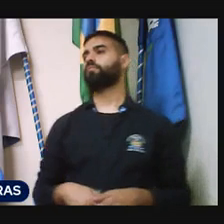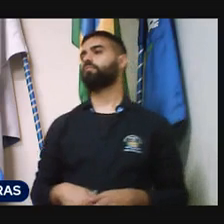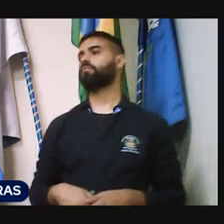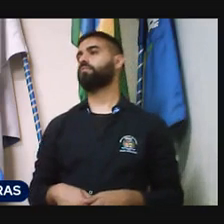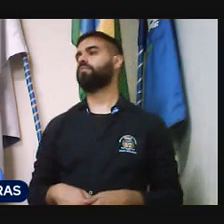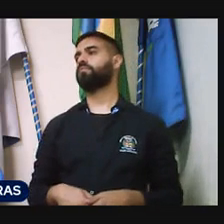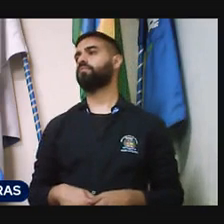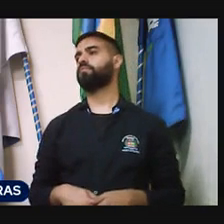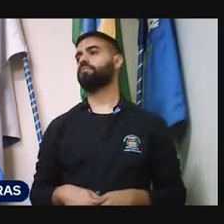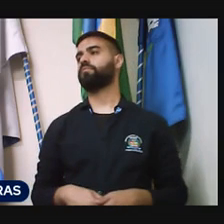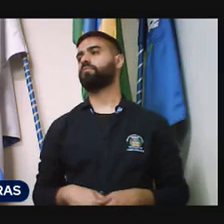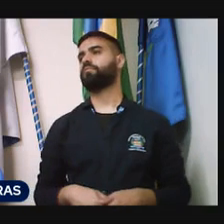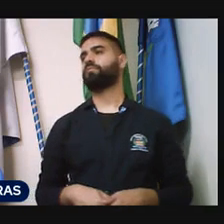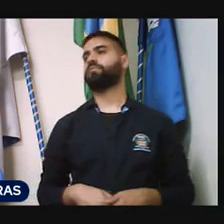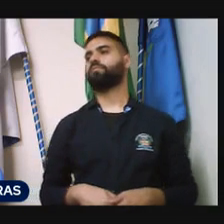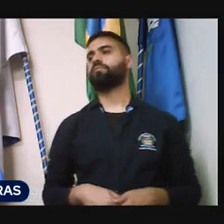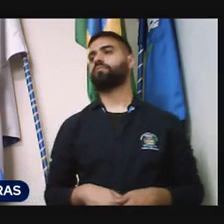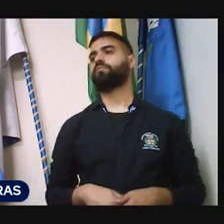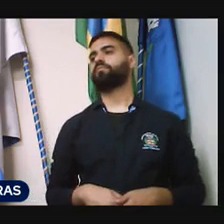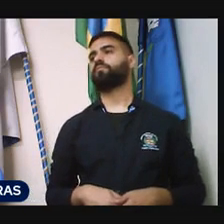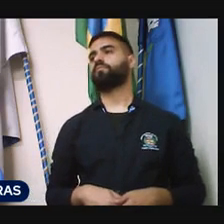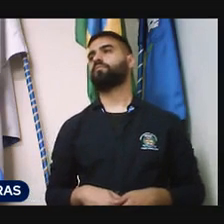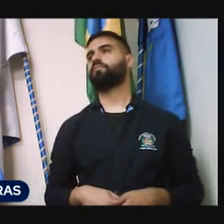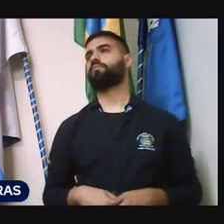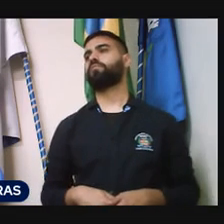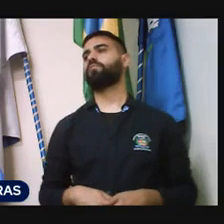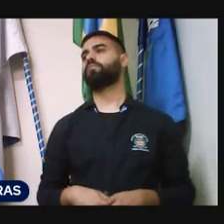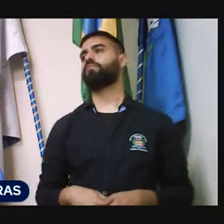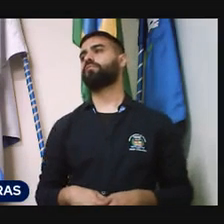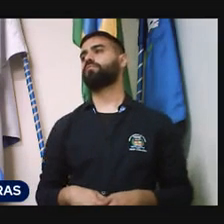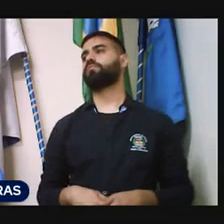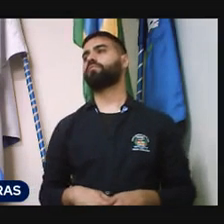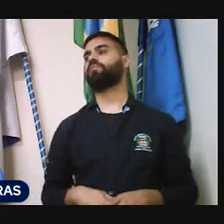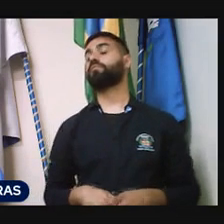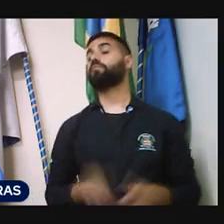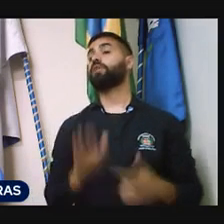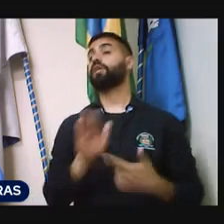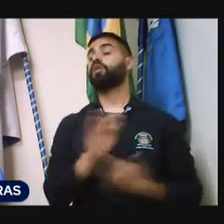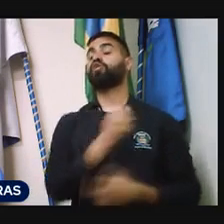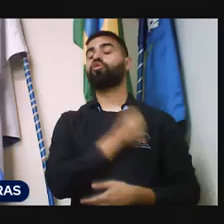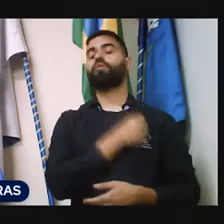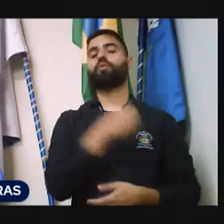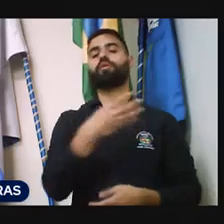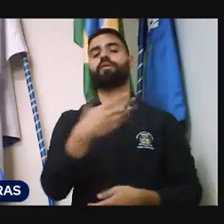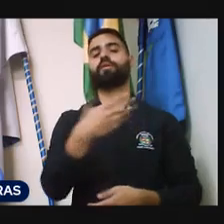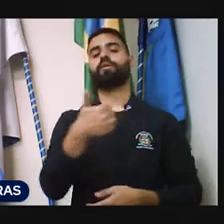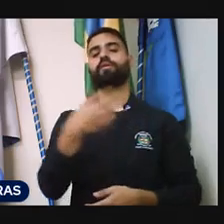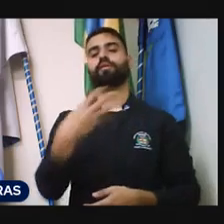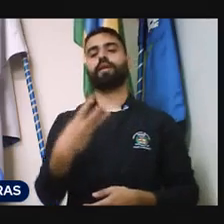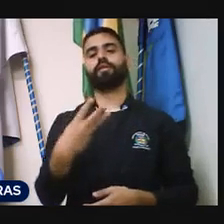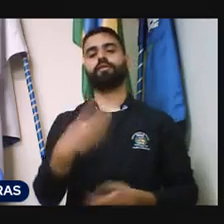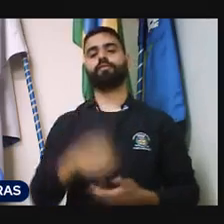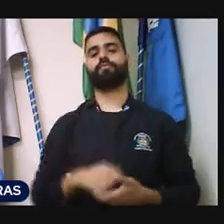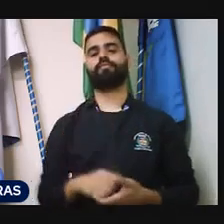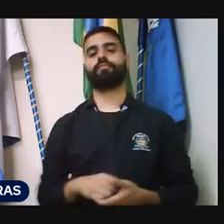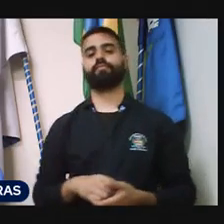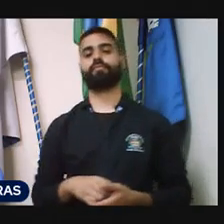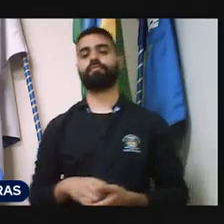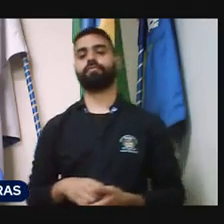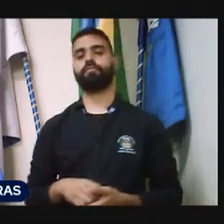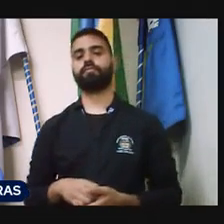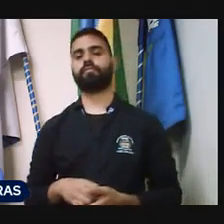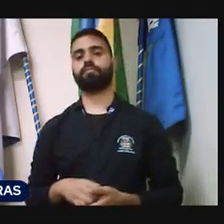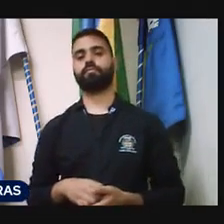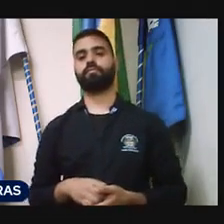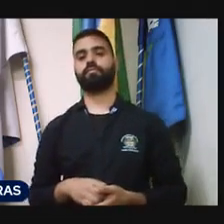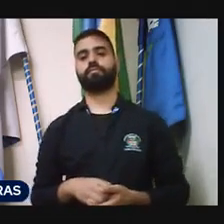E aí a educação 1413 ele disse o presidente da Câmara